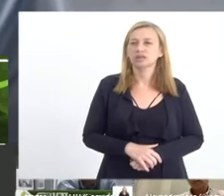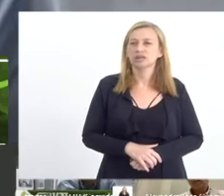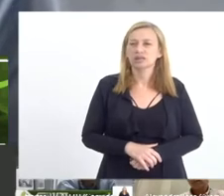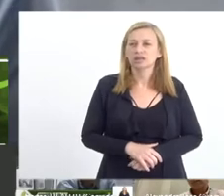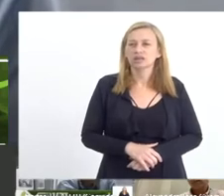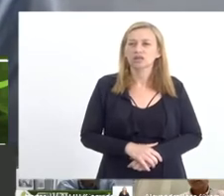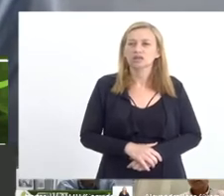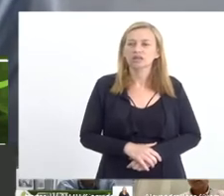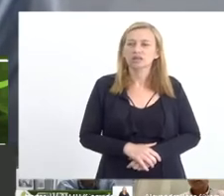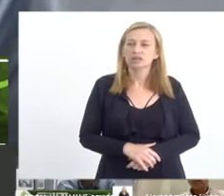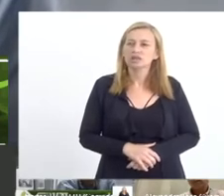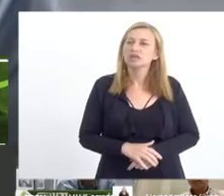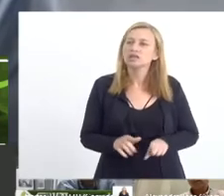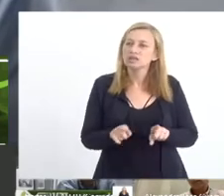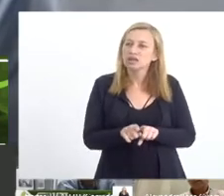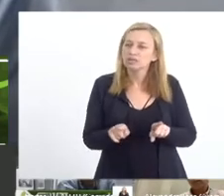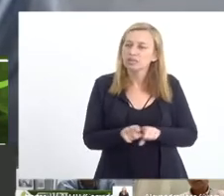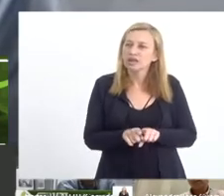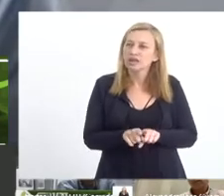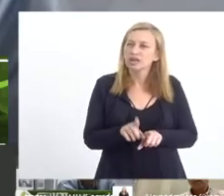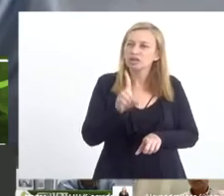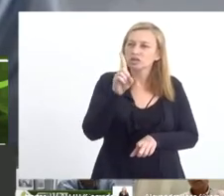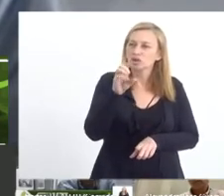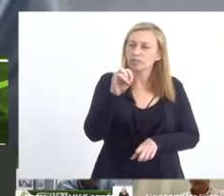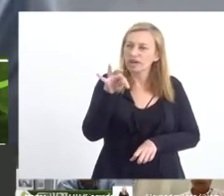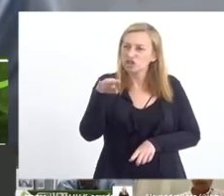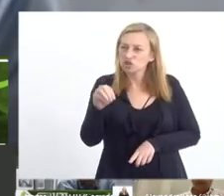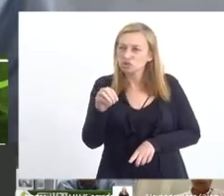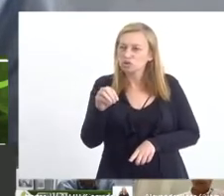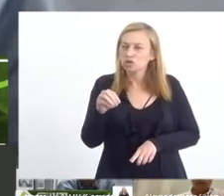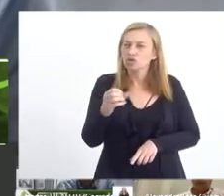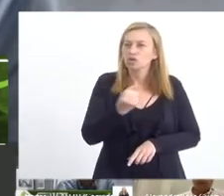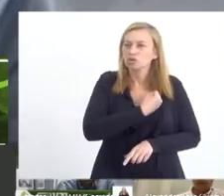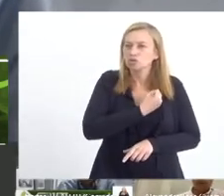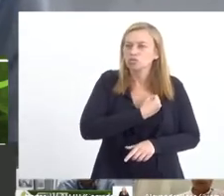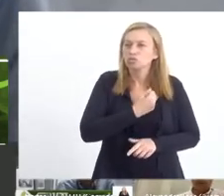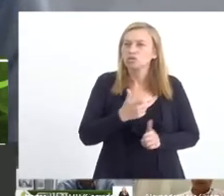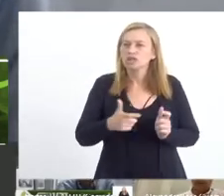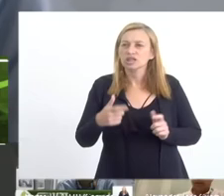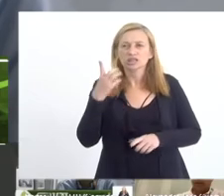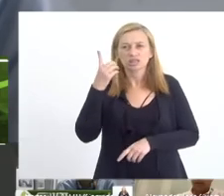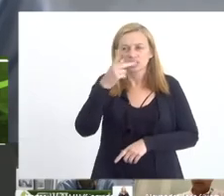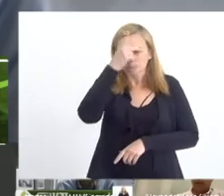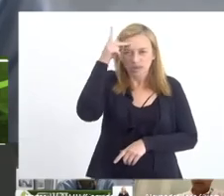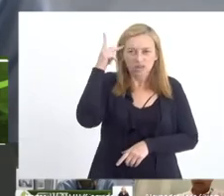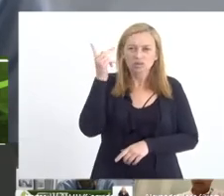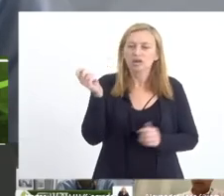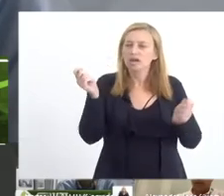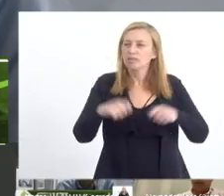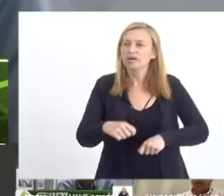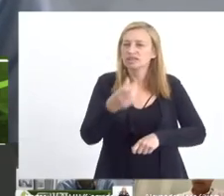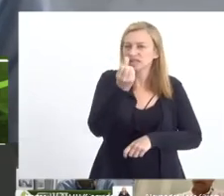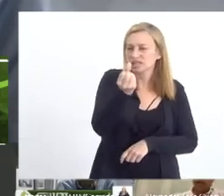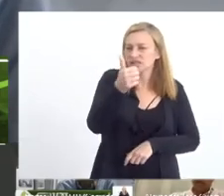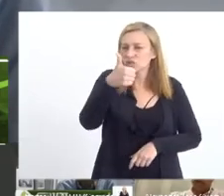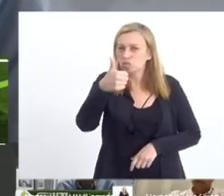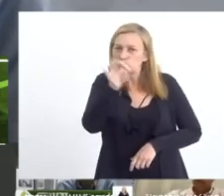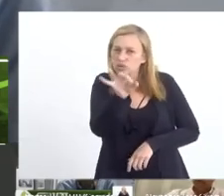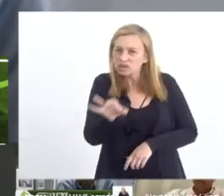E no doméstico, a previsão da demanda de passageiros, ela bate com a capacidade,